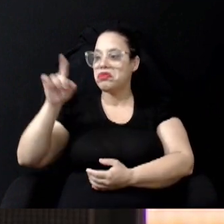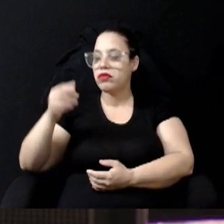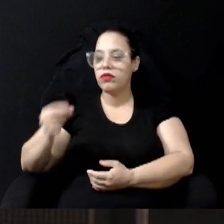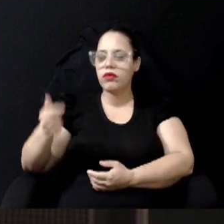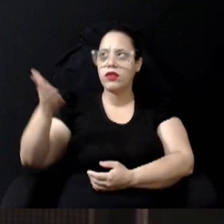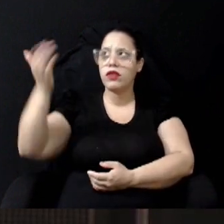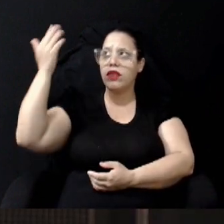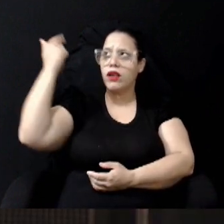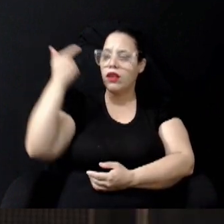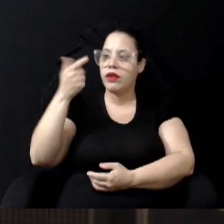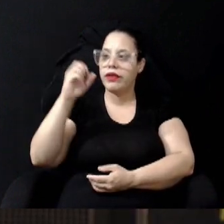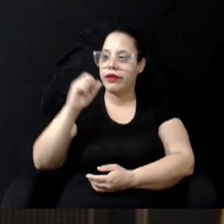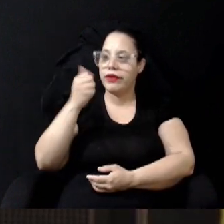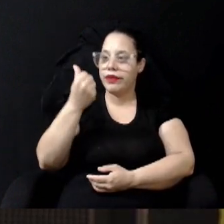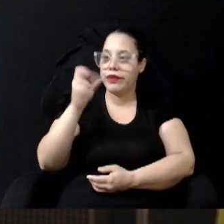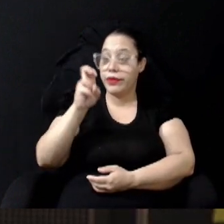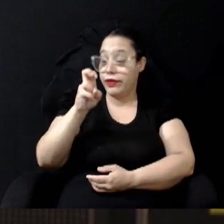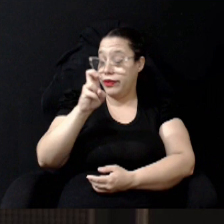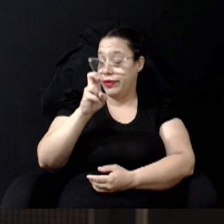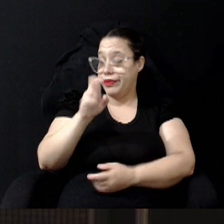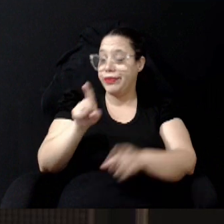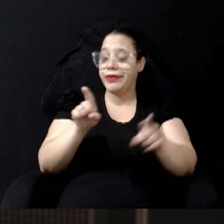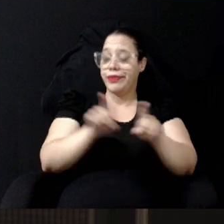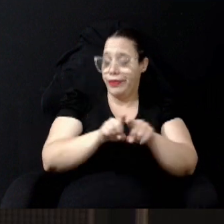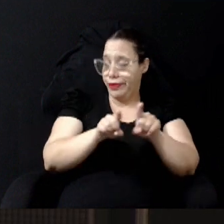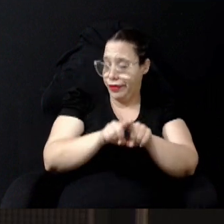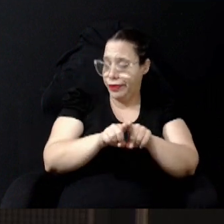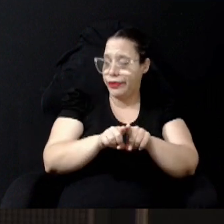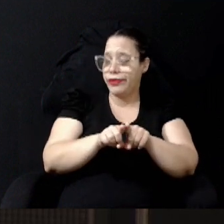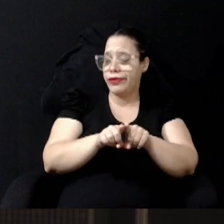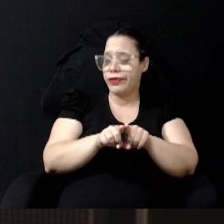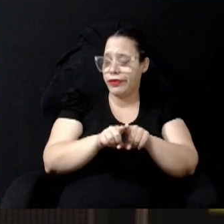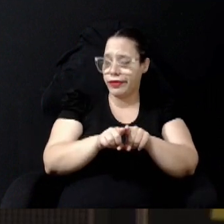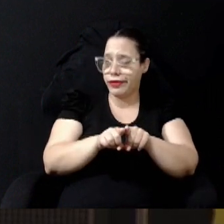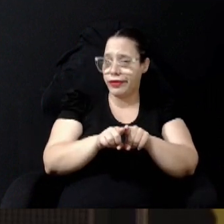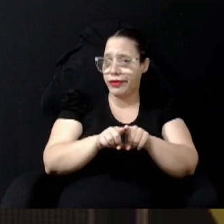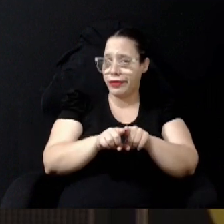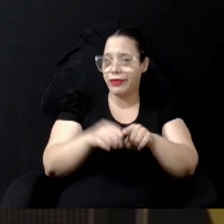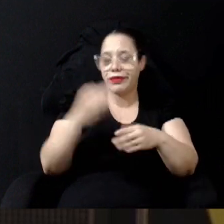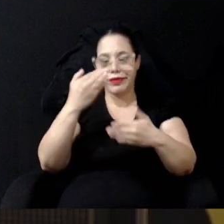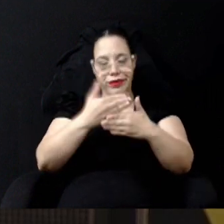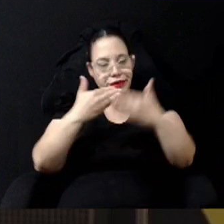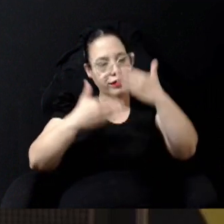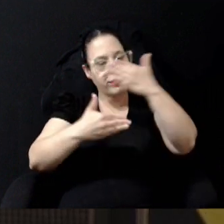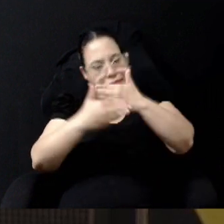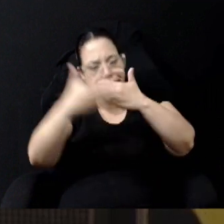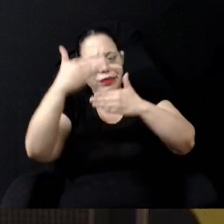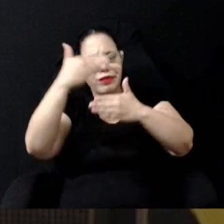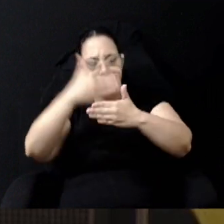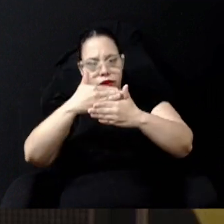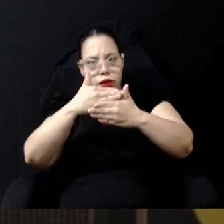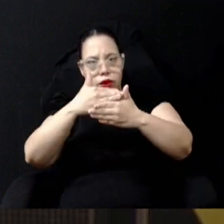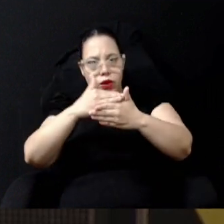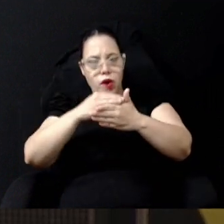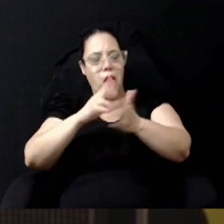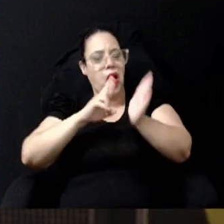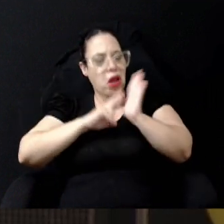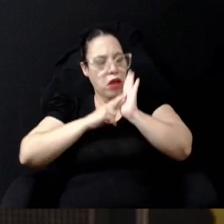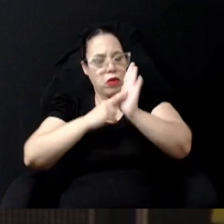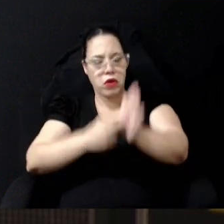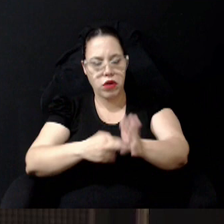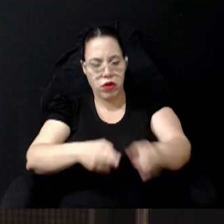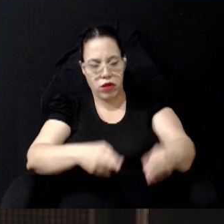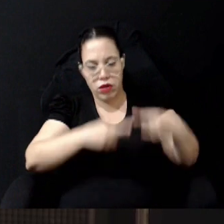2015. Também construiu e foi responsável pelo